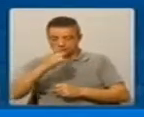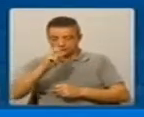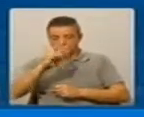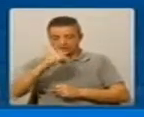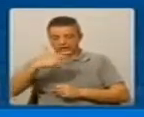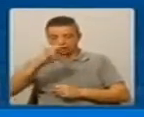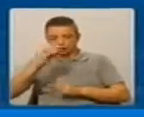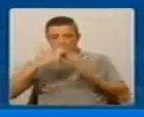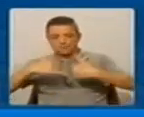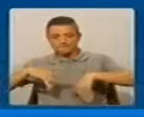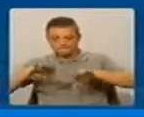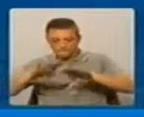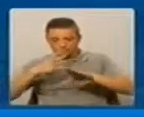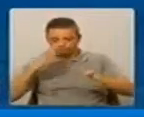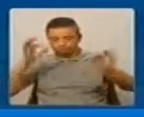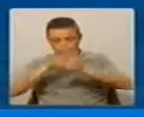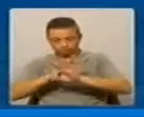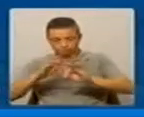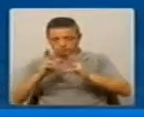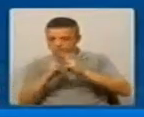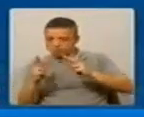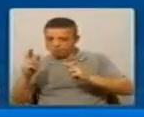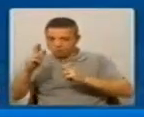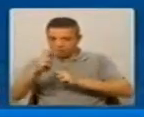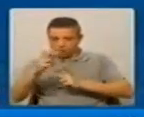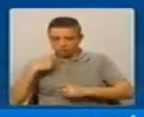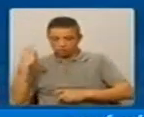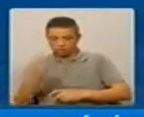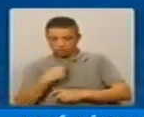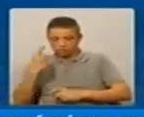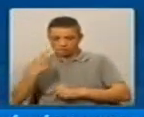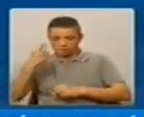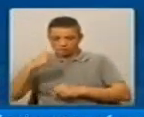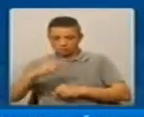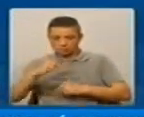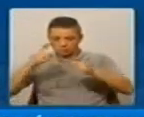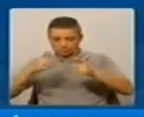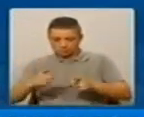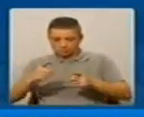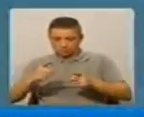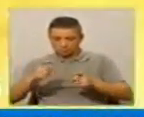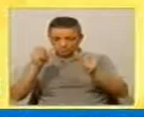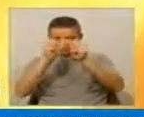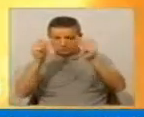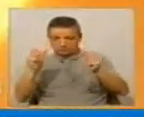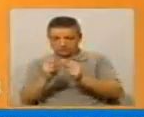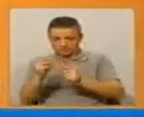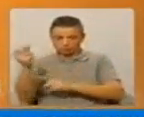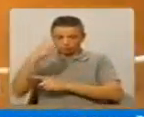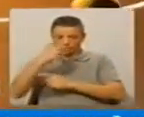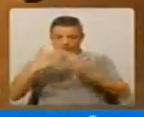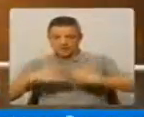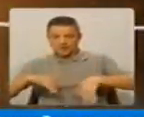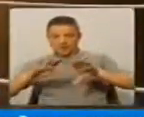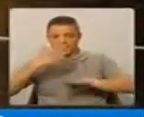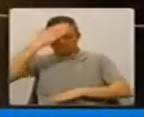resumindo, campos magnéticos extremamente muito mais elevados que aquilo que nós estávamos à espera de encontrar no início da formação do Sistema Solar. Mas, curiosamente, esta